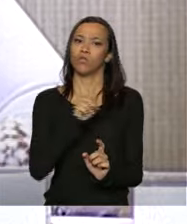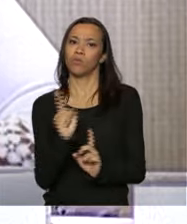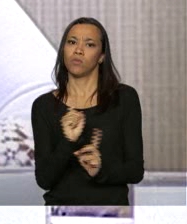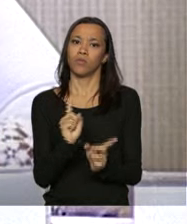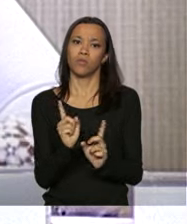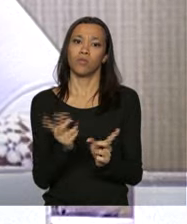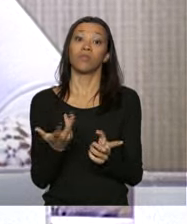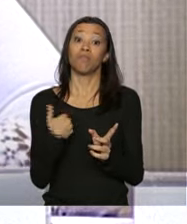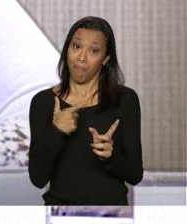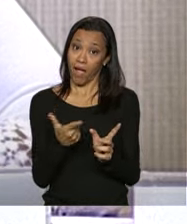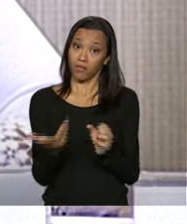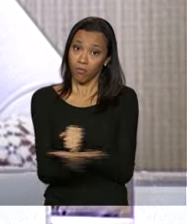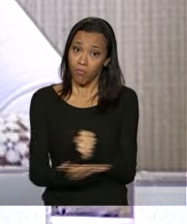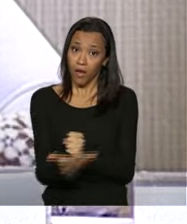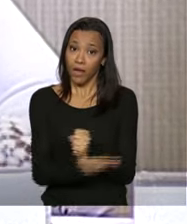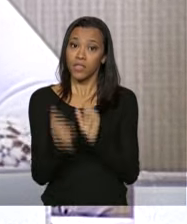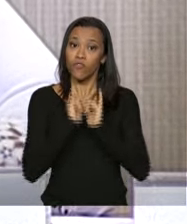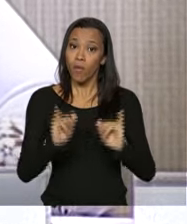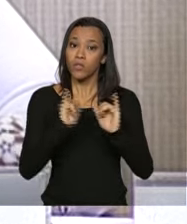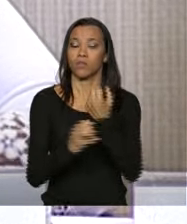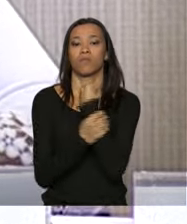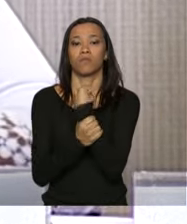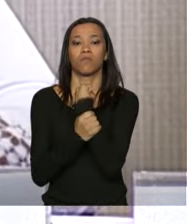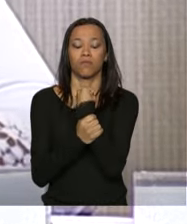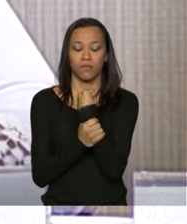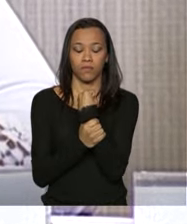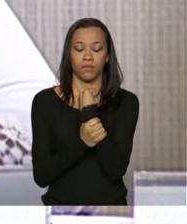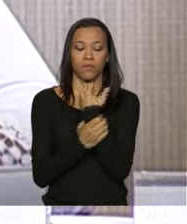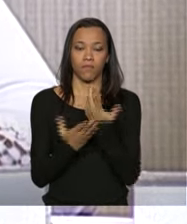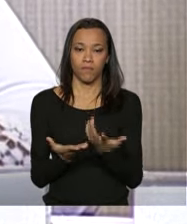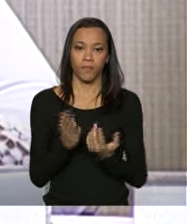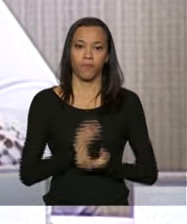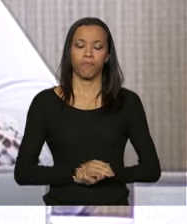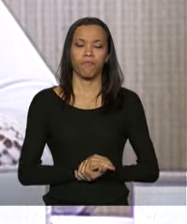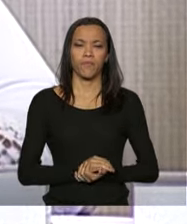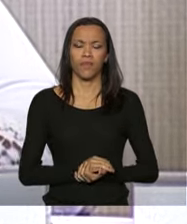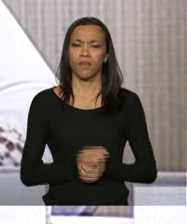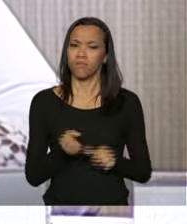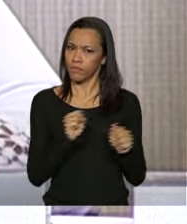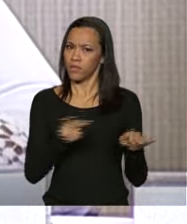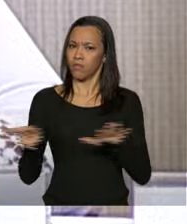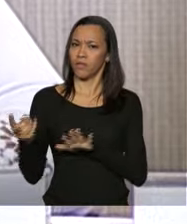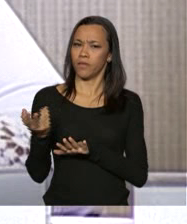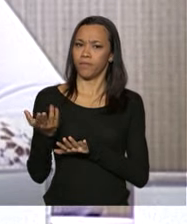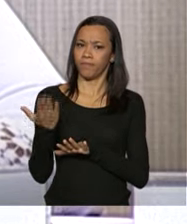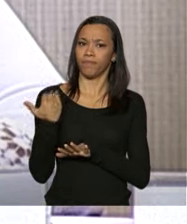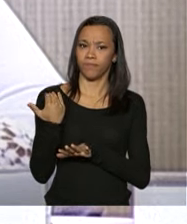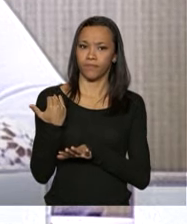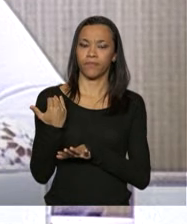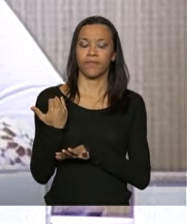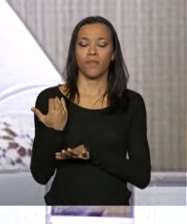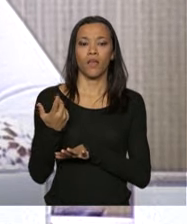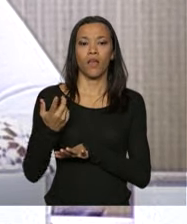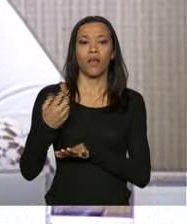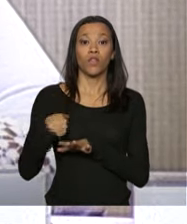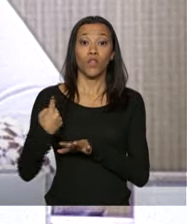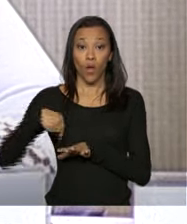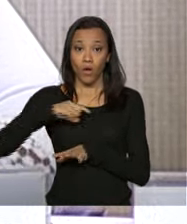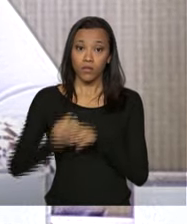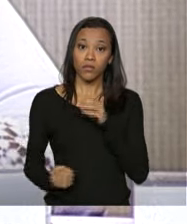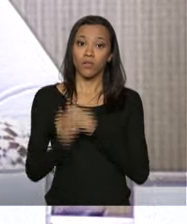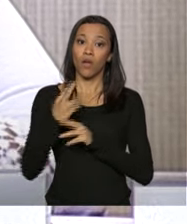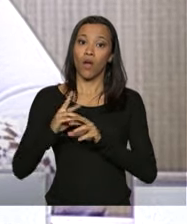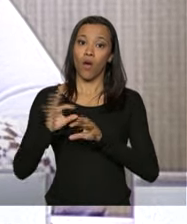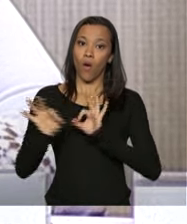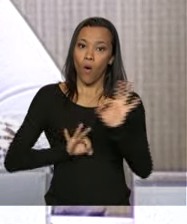cima de informações seguras. Eh, na semana retrasada nós fizemos um evento com a